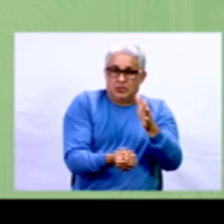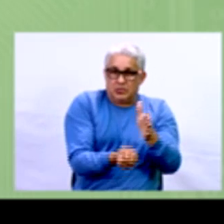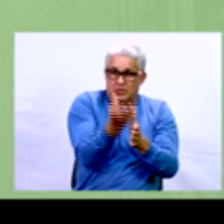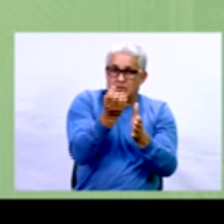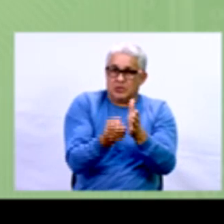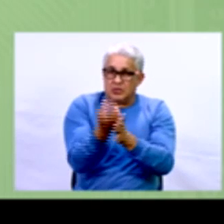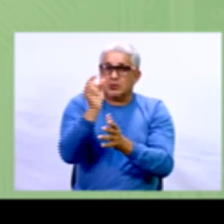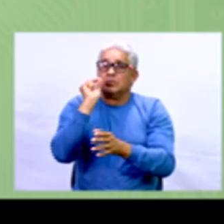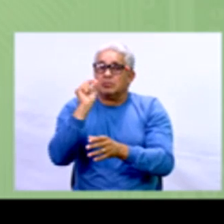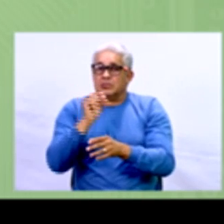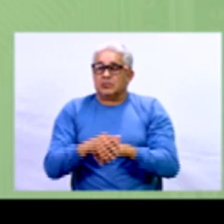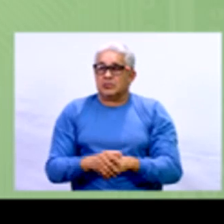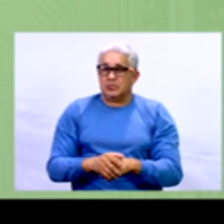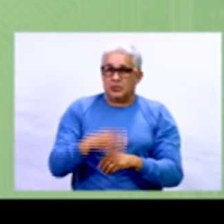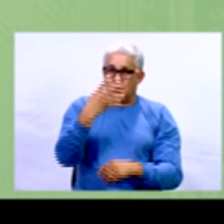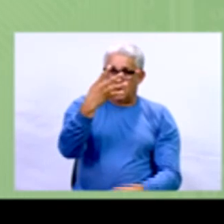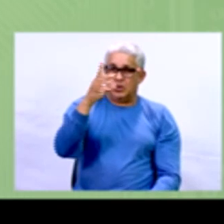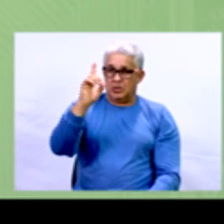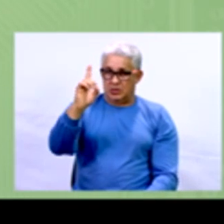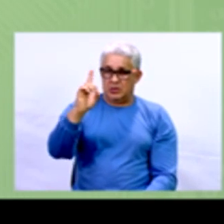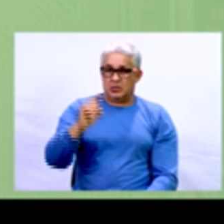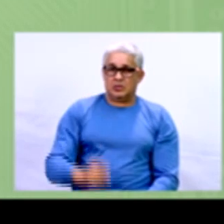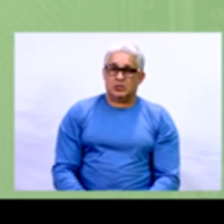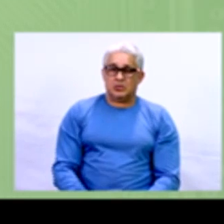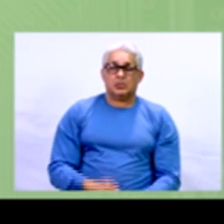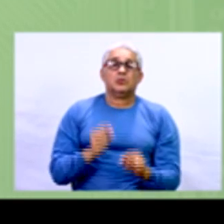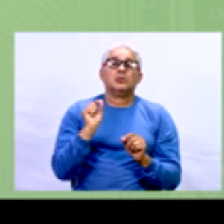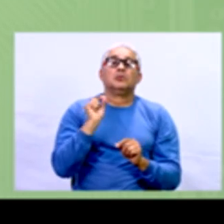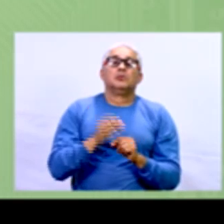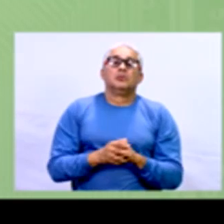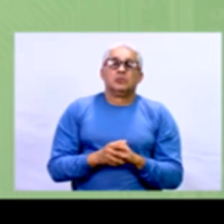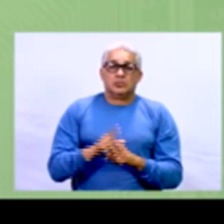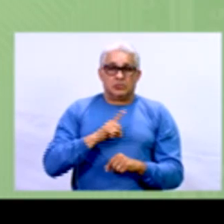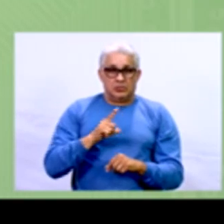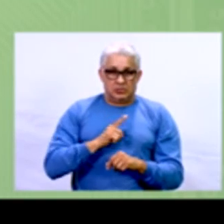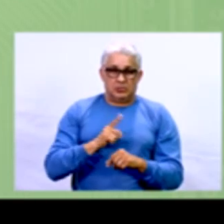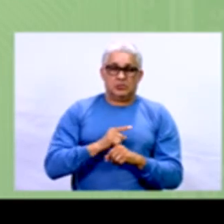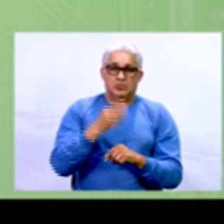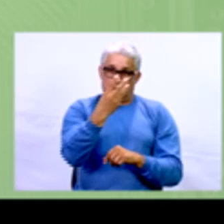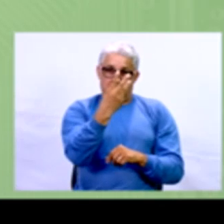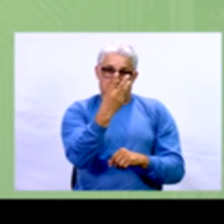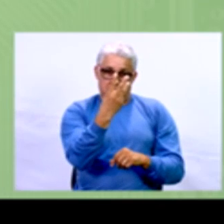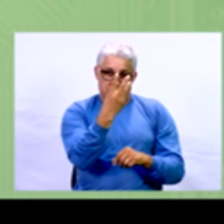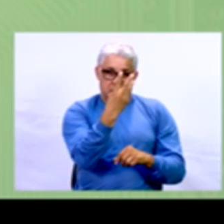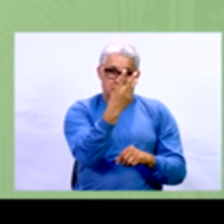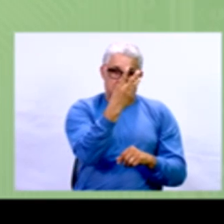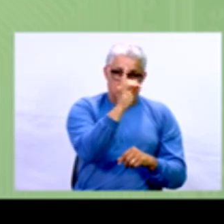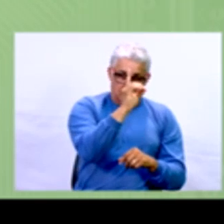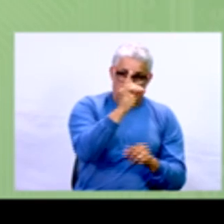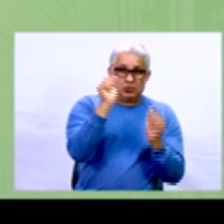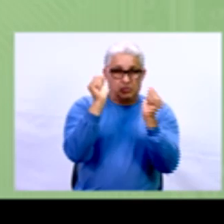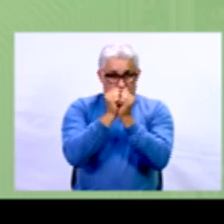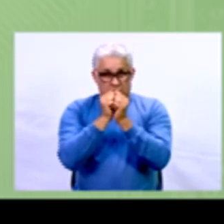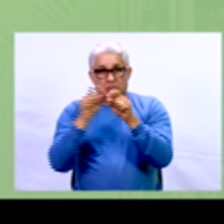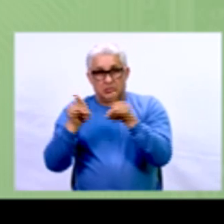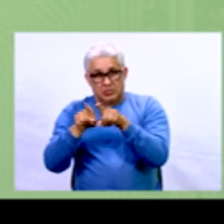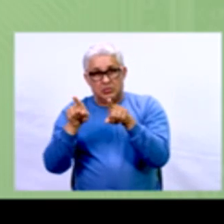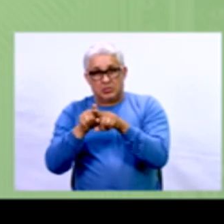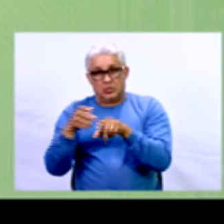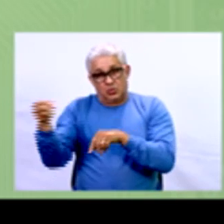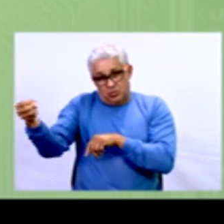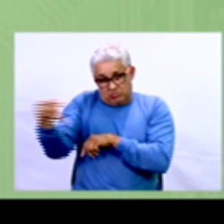os chamados 4D, em que, além do recurso 3D, apresentam ainda um